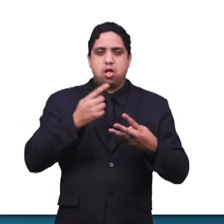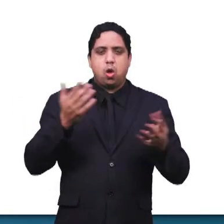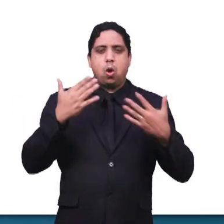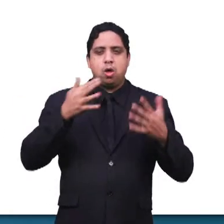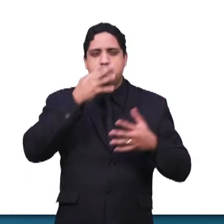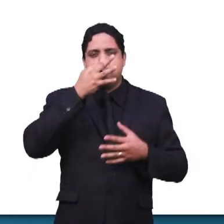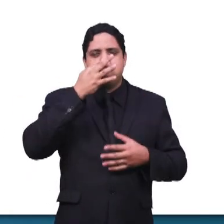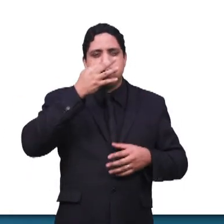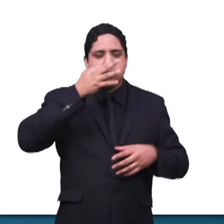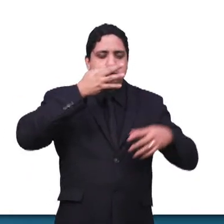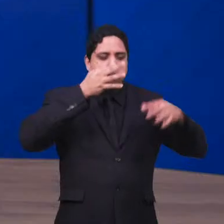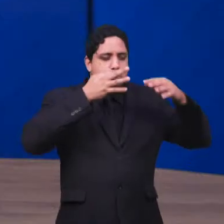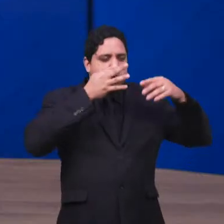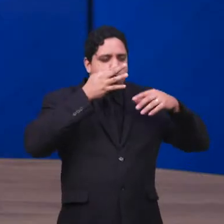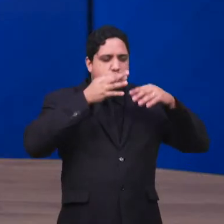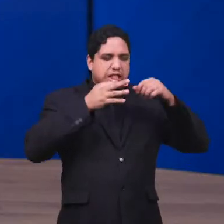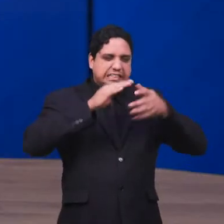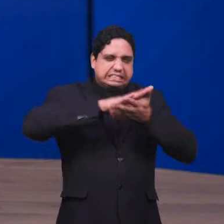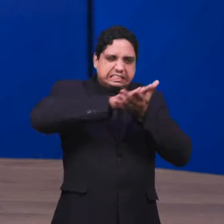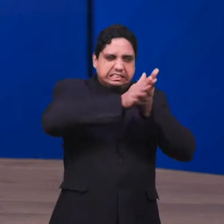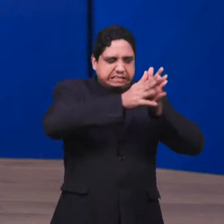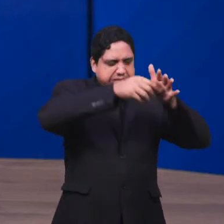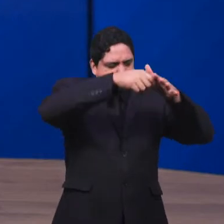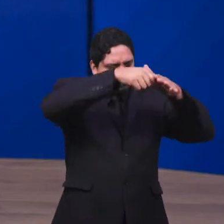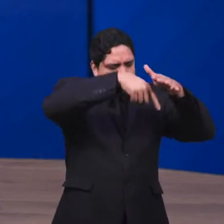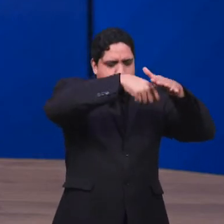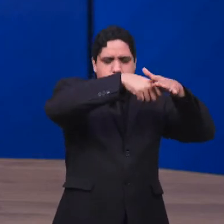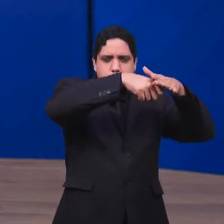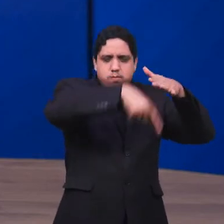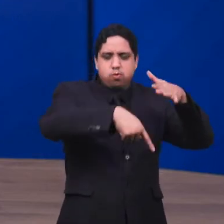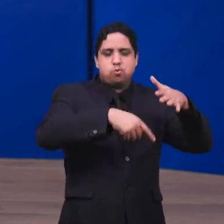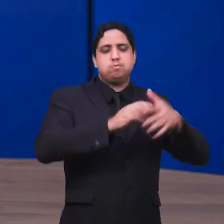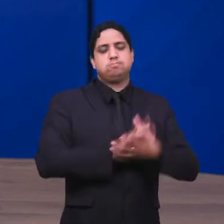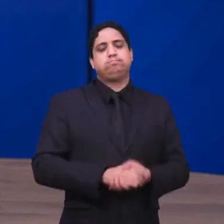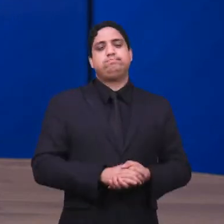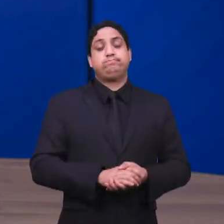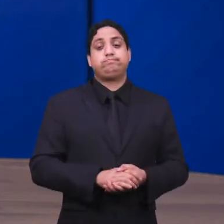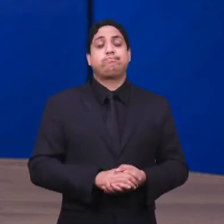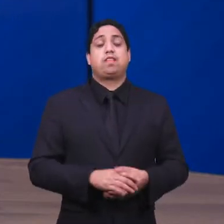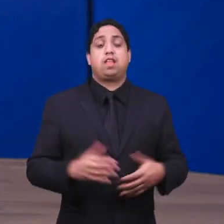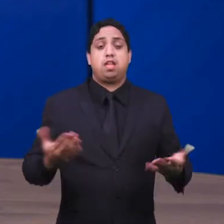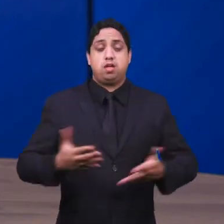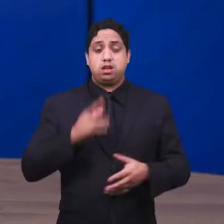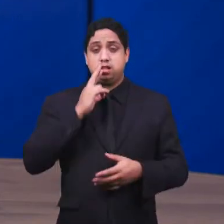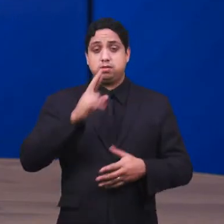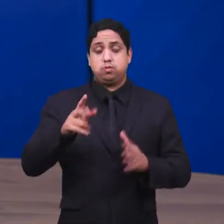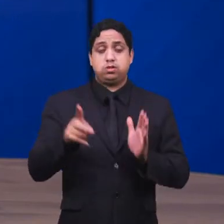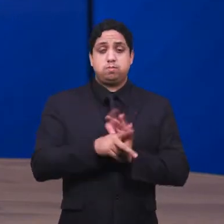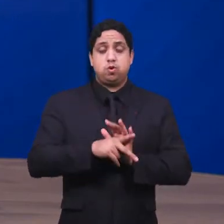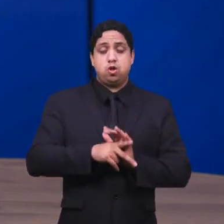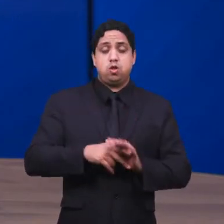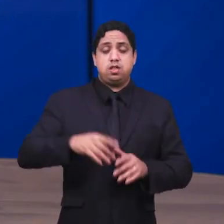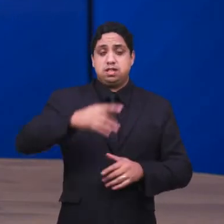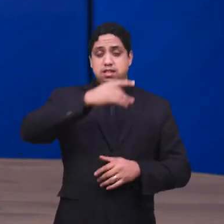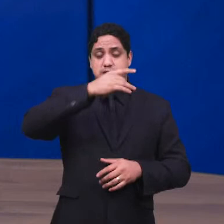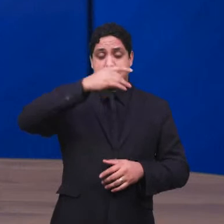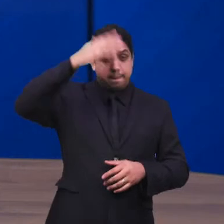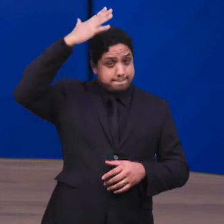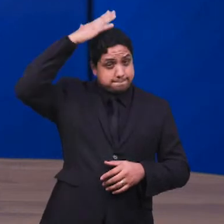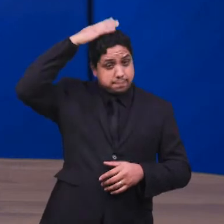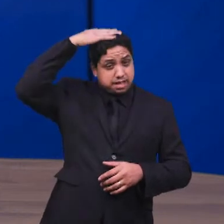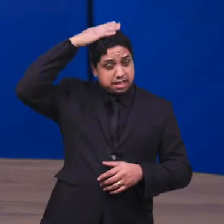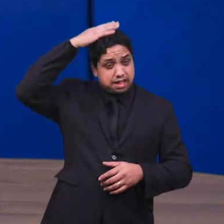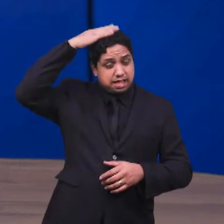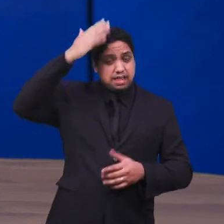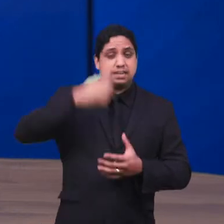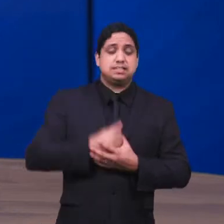que gotejam mirra. Muito bem, essa resposta vai ser dada, ela vem lá do estado do Paraná, nossa igreja lá em